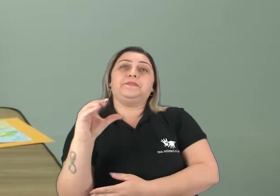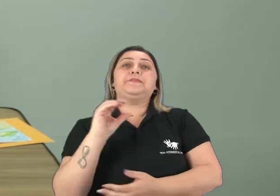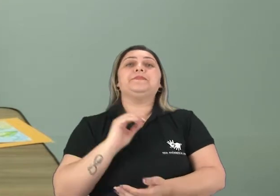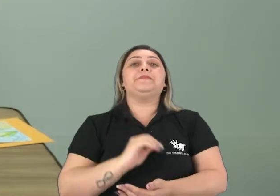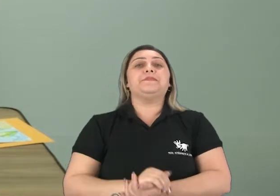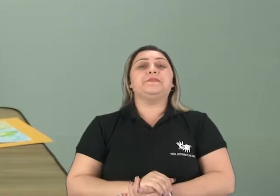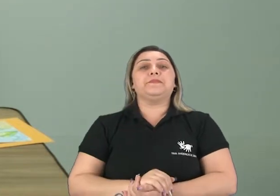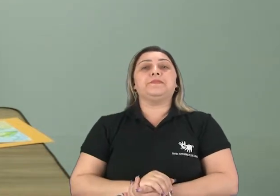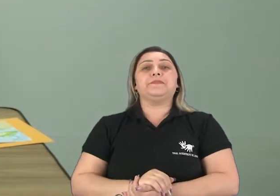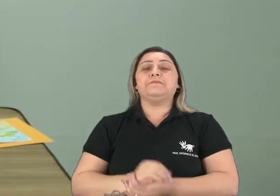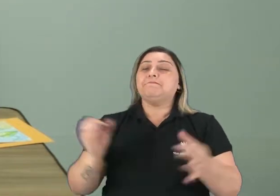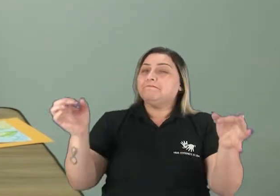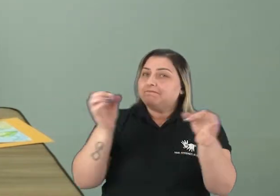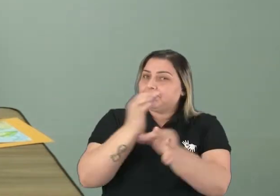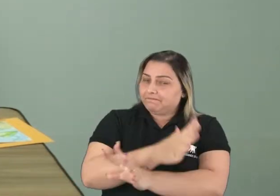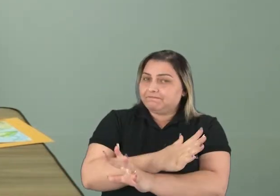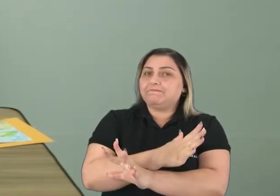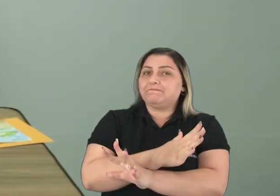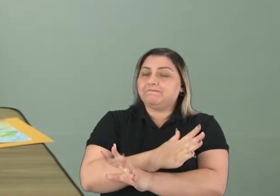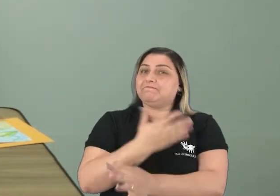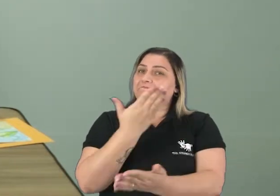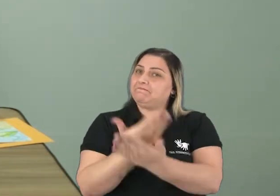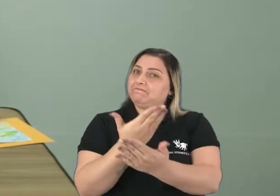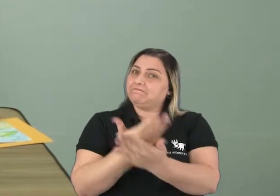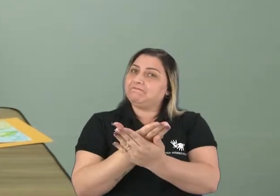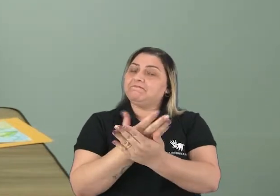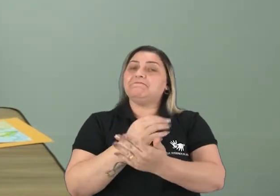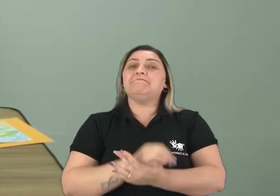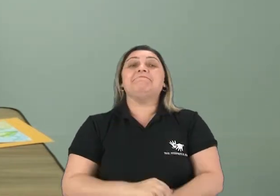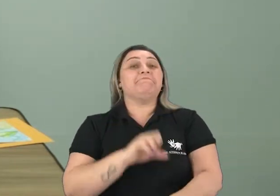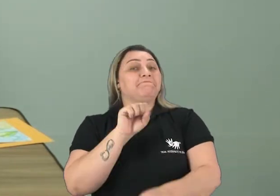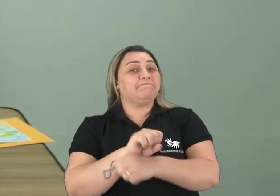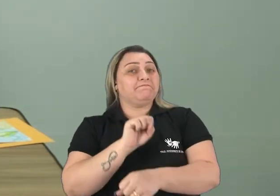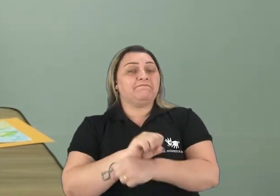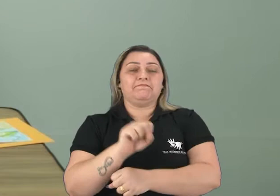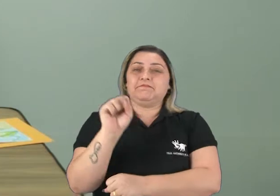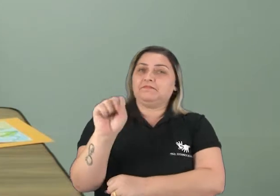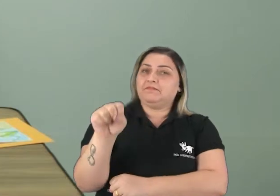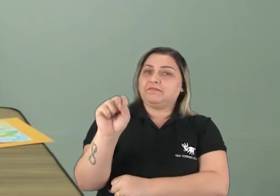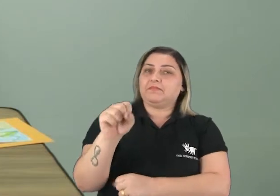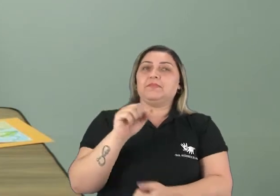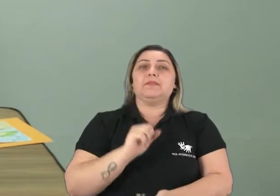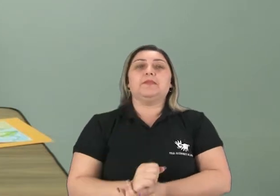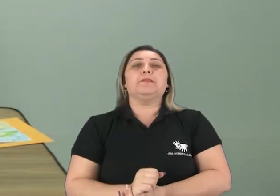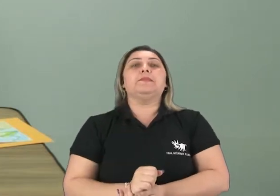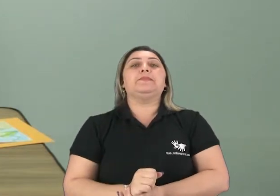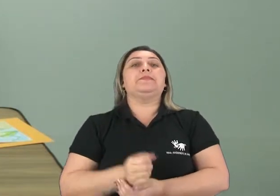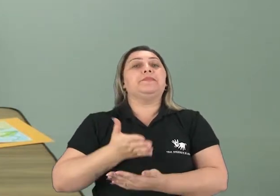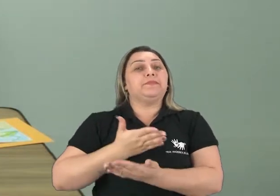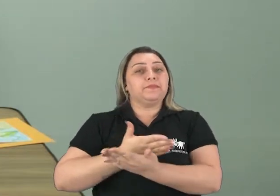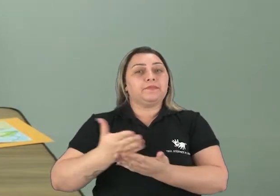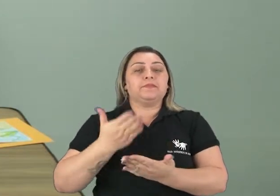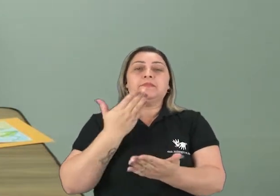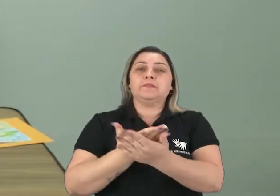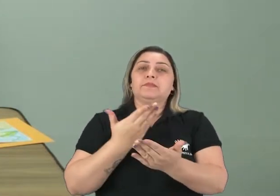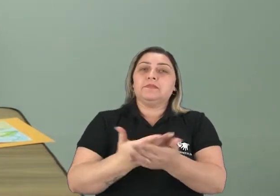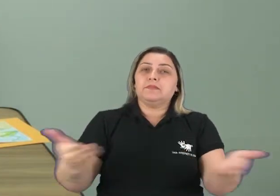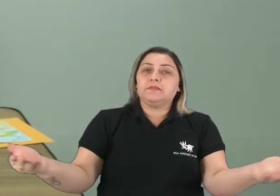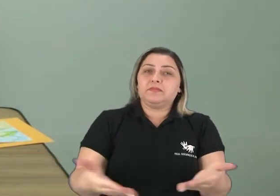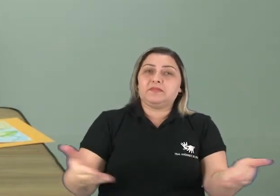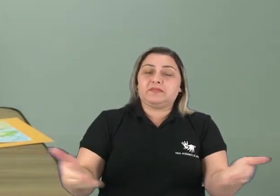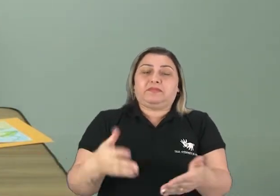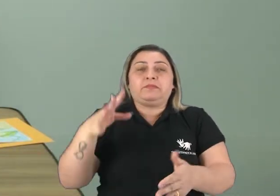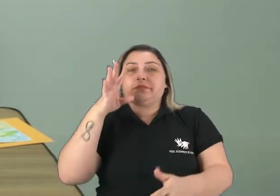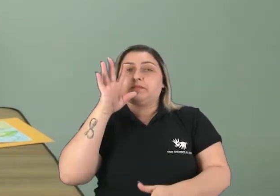ciências. E estão prontos para mais uma aula? Espero que sim! E para dar início à nossa aula de hoje, nós